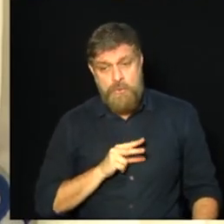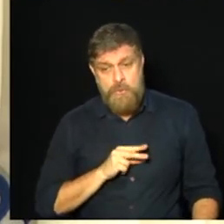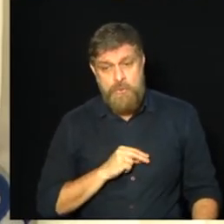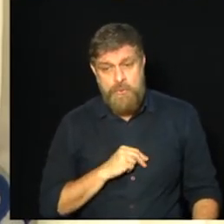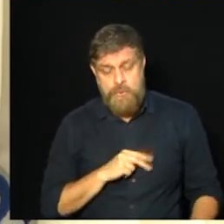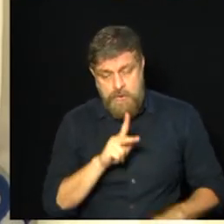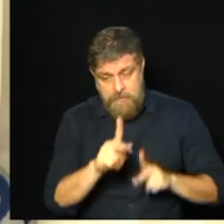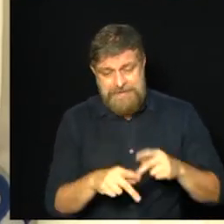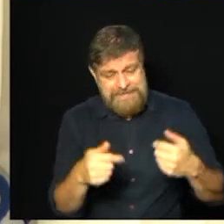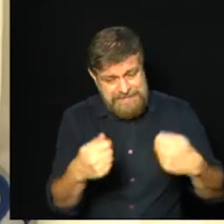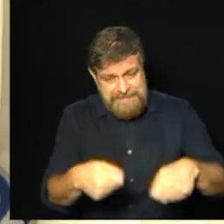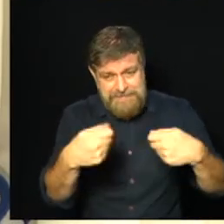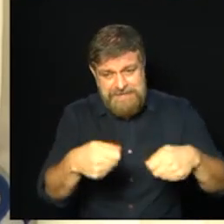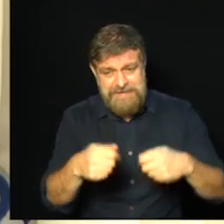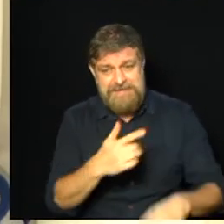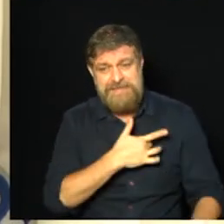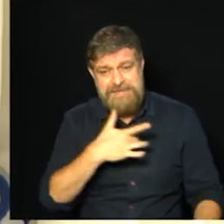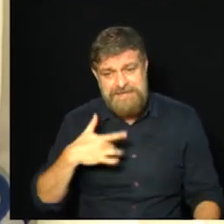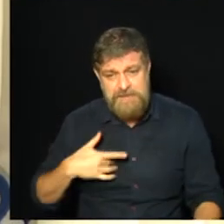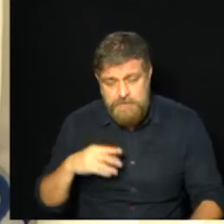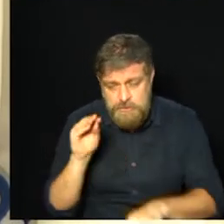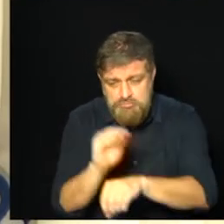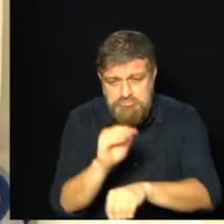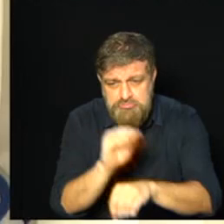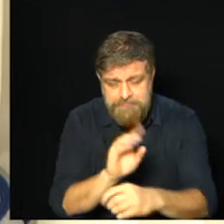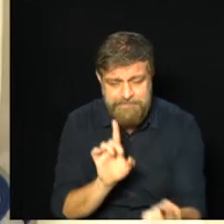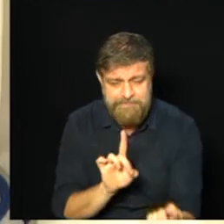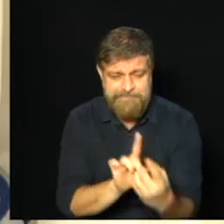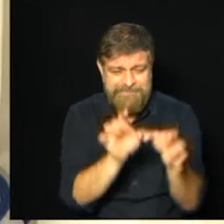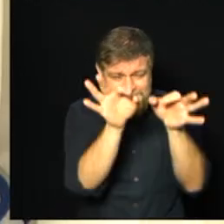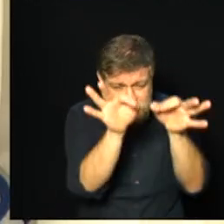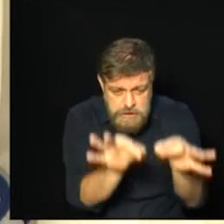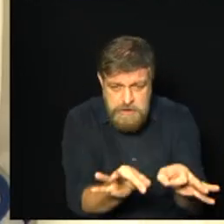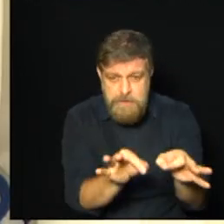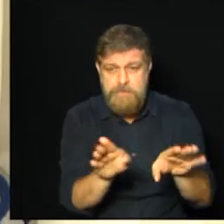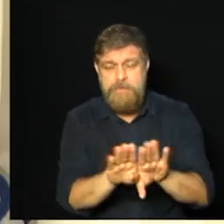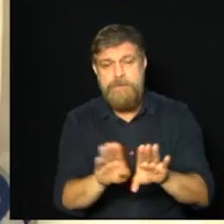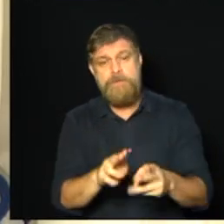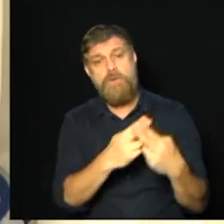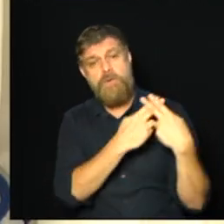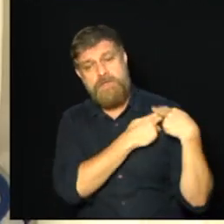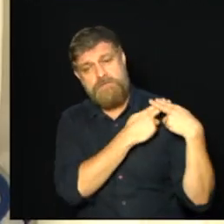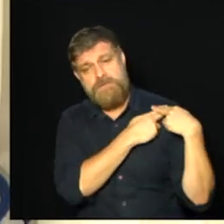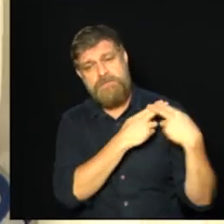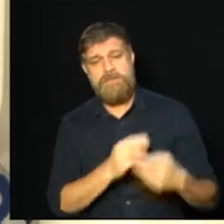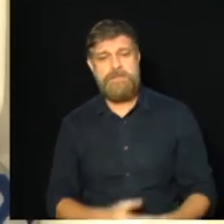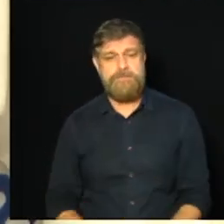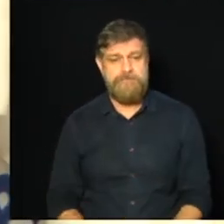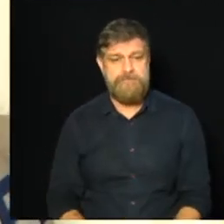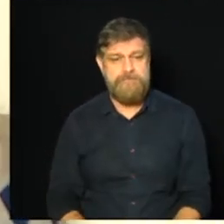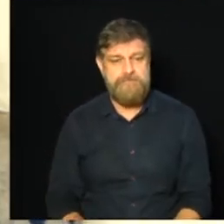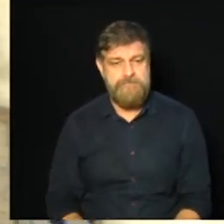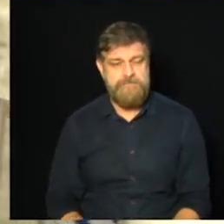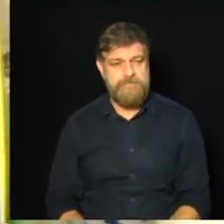tão necessitada, né, de um atendimento digno, um atendimento com responsabilidade.